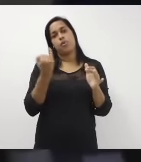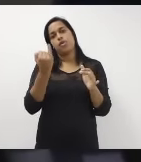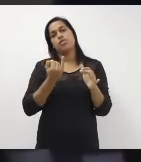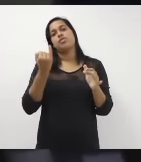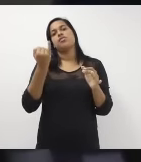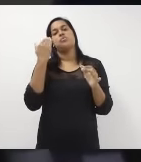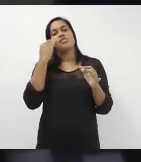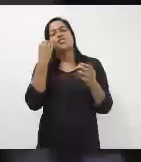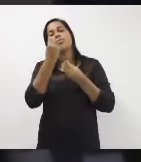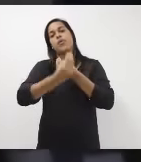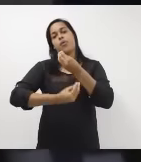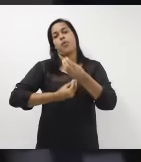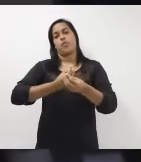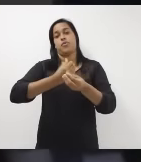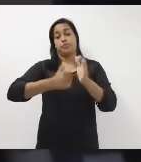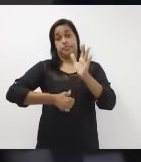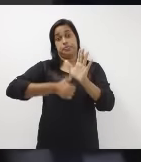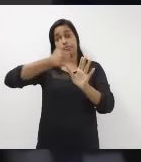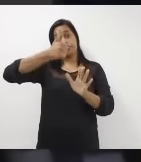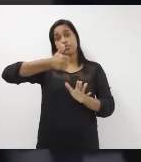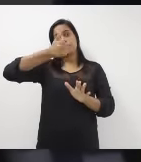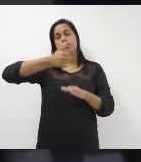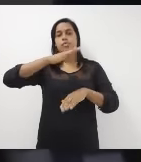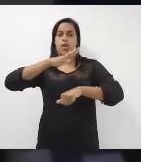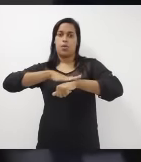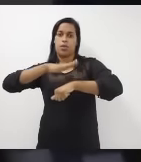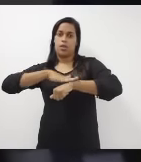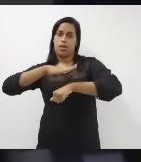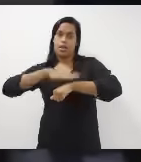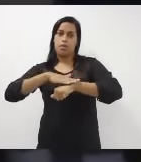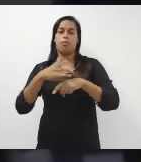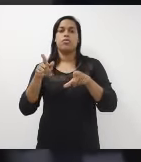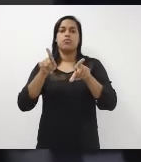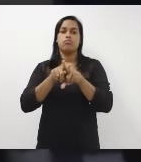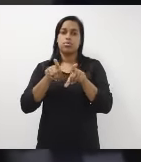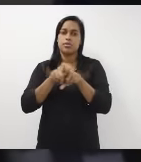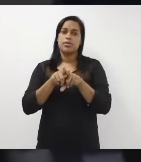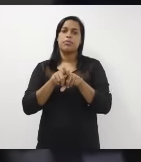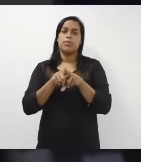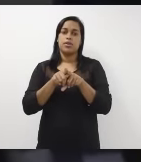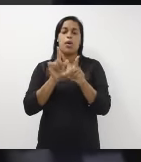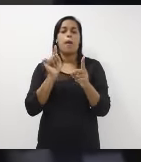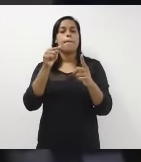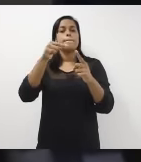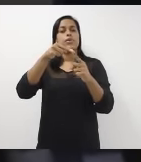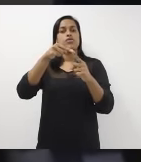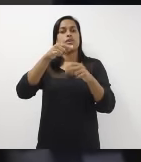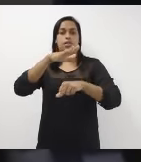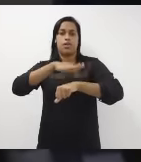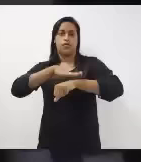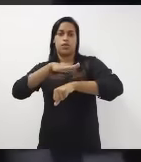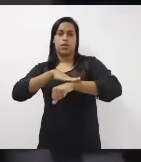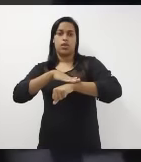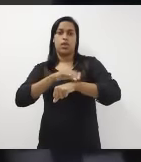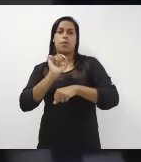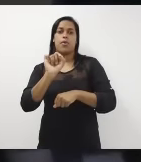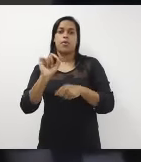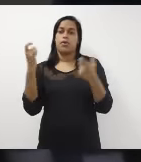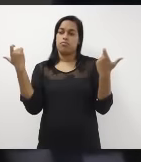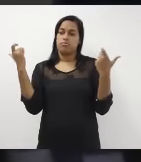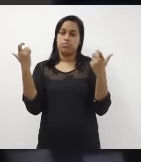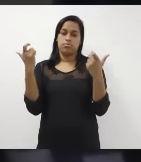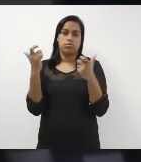seu nível. O primeiro é o tempo de ressuprimento. O objetivo do tempo de ressuprimento é minimizar